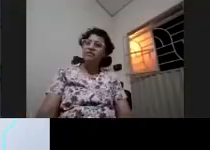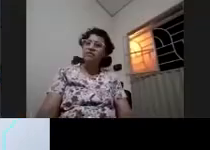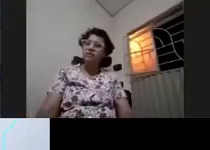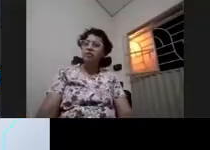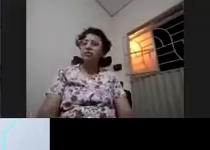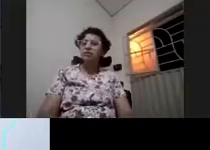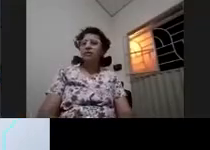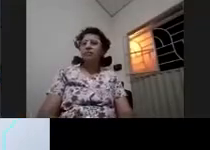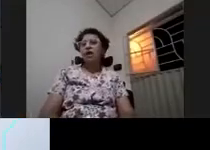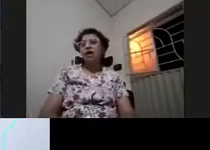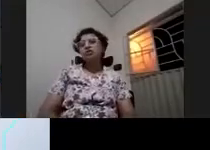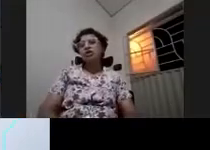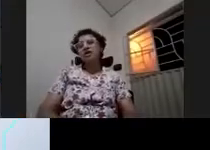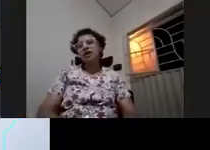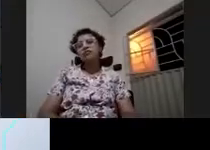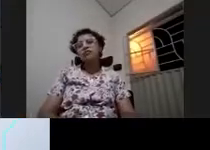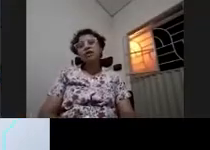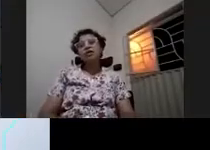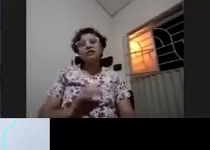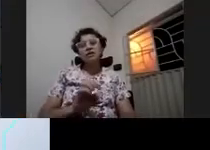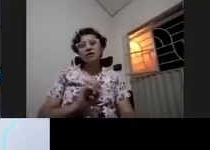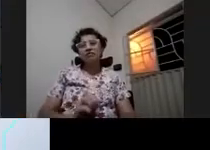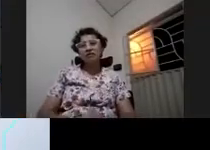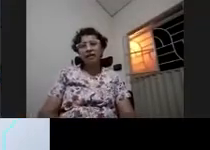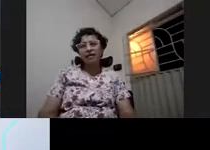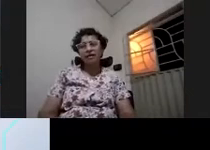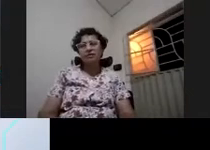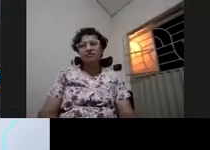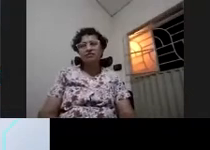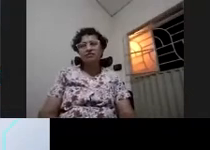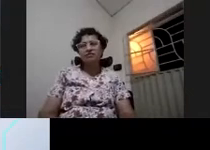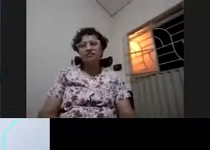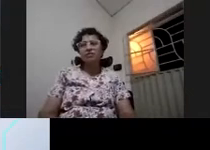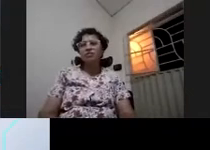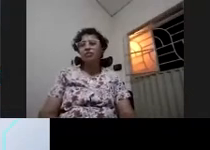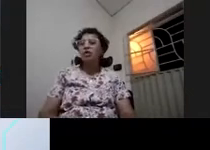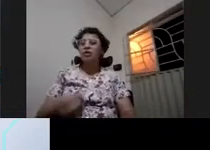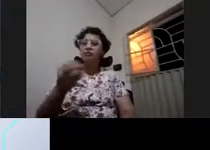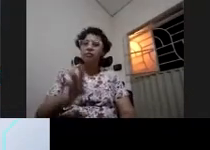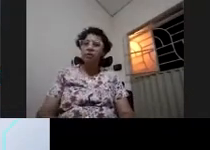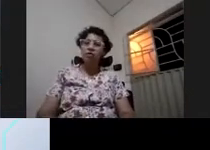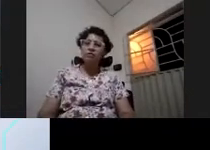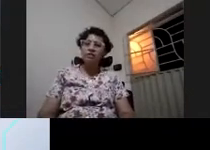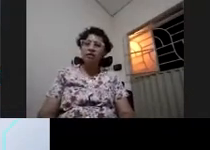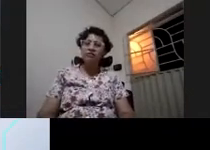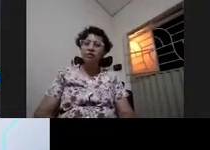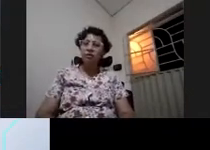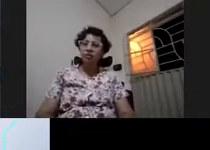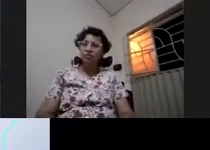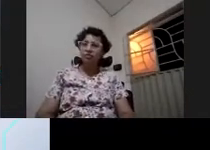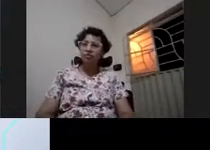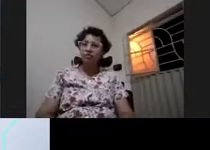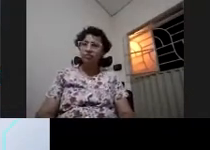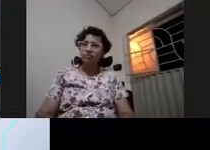Não, professora, eu não tenho, não. Eu só fiquei com dúvida na hora que a senhora estava falando e falou futebol, final de